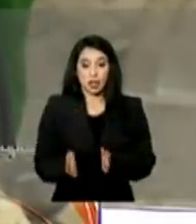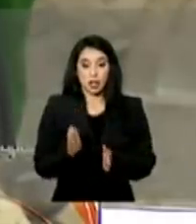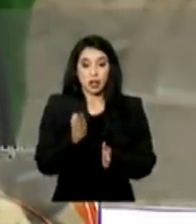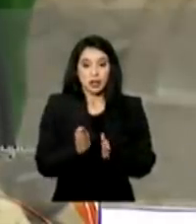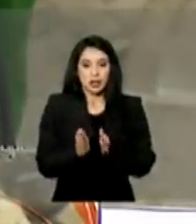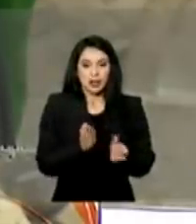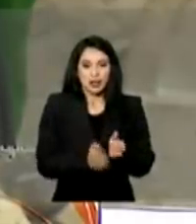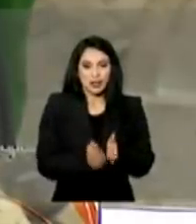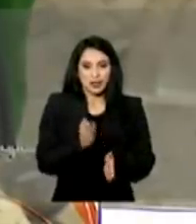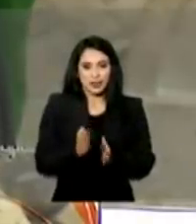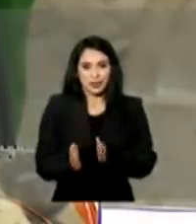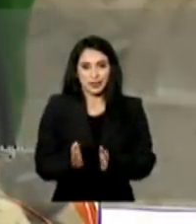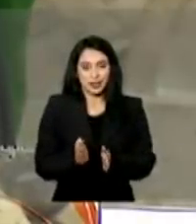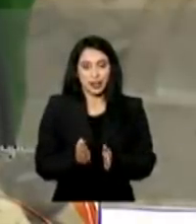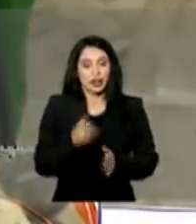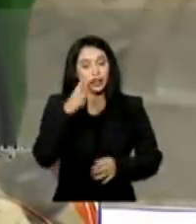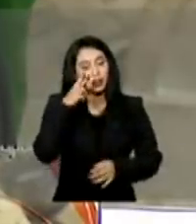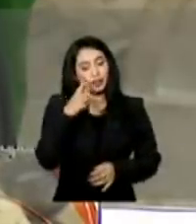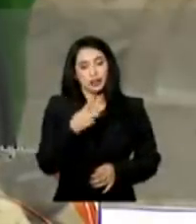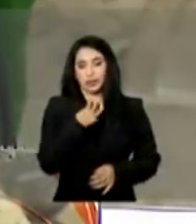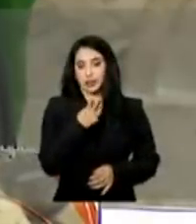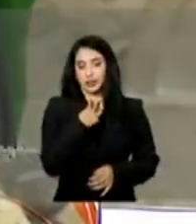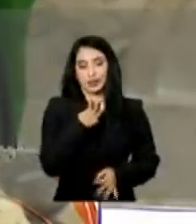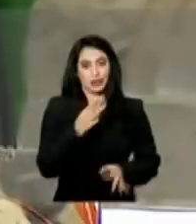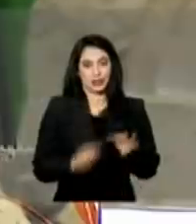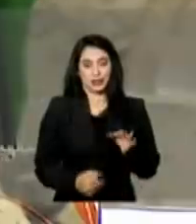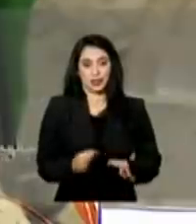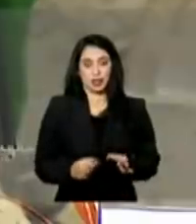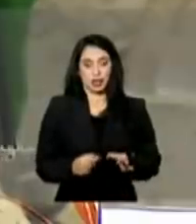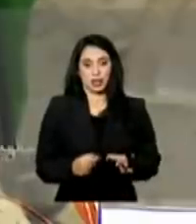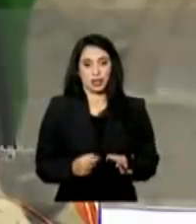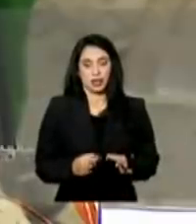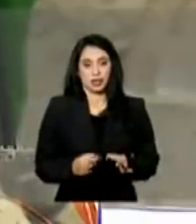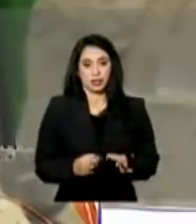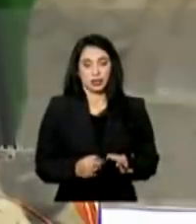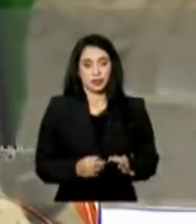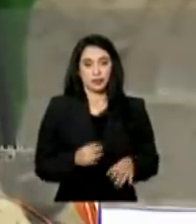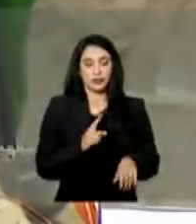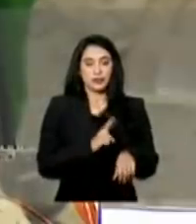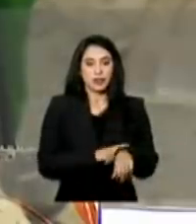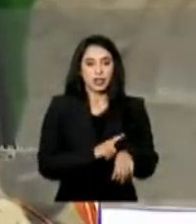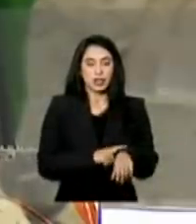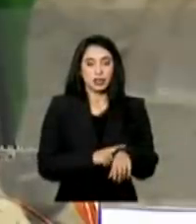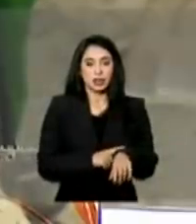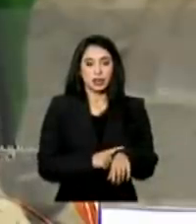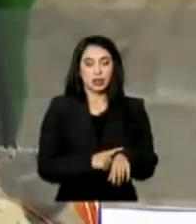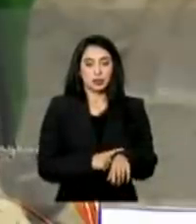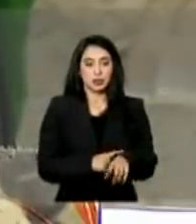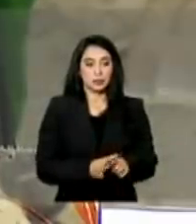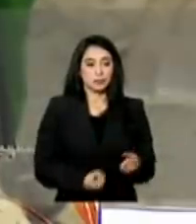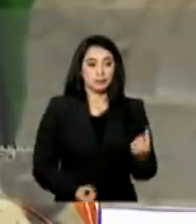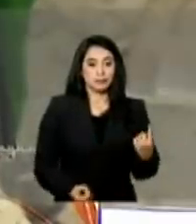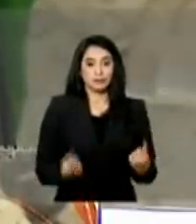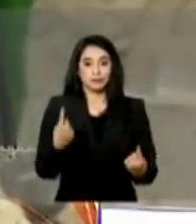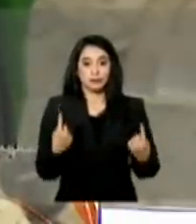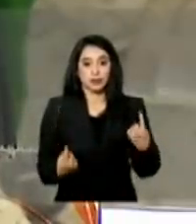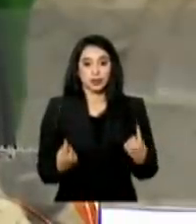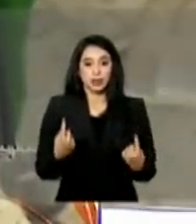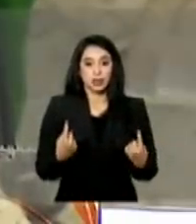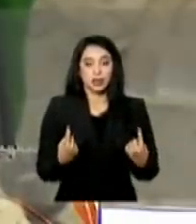koff nos últimos três anos são dados sigilosos sobre movimentações financeiras de 600 mil pessoas